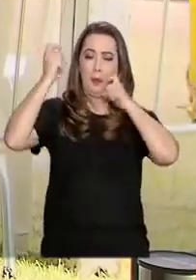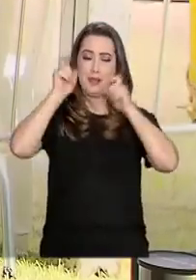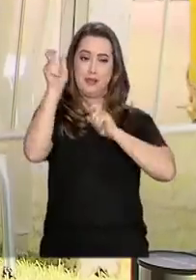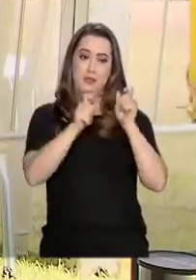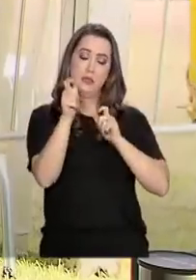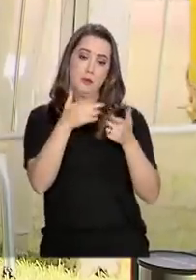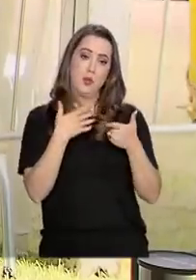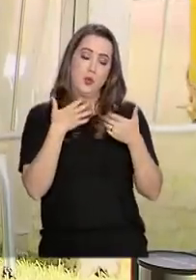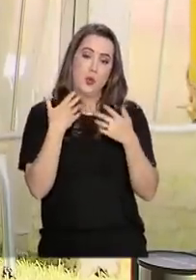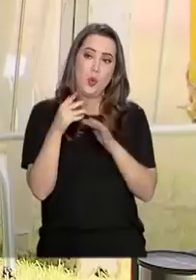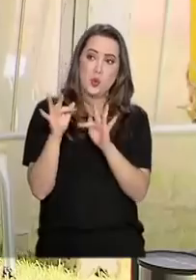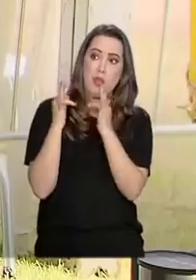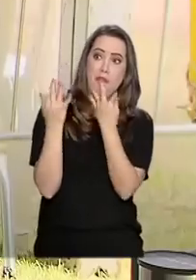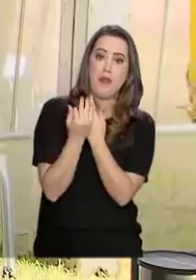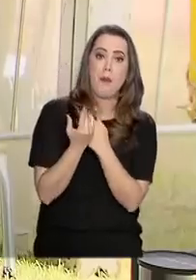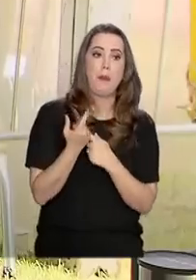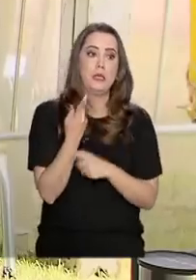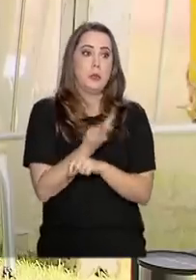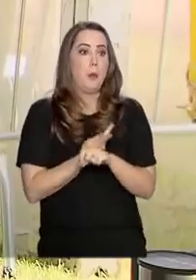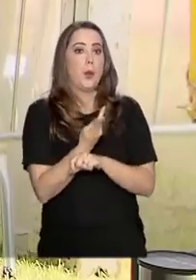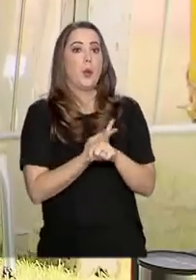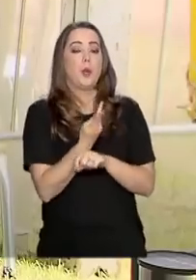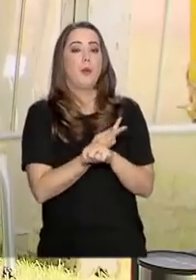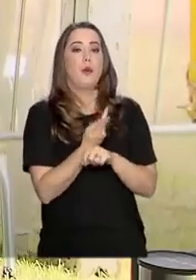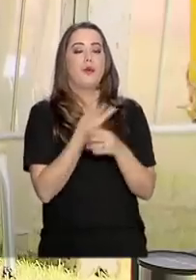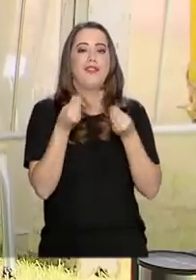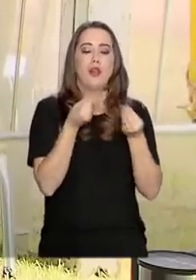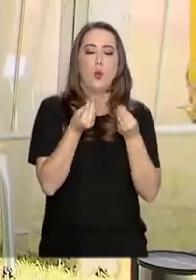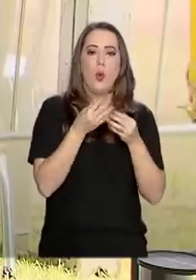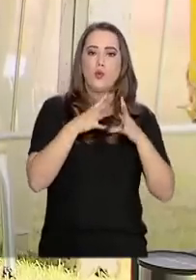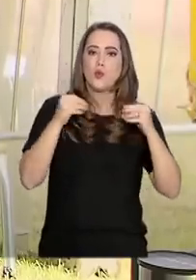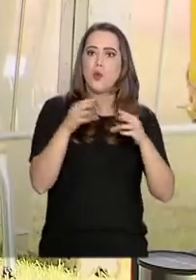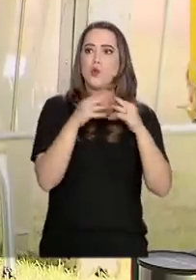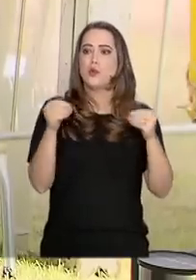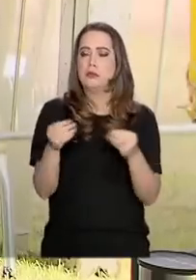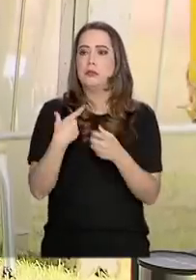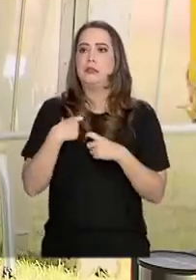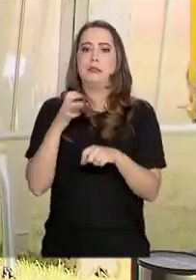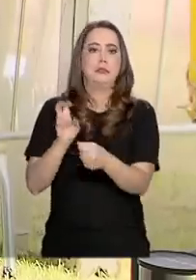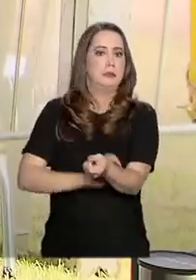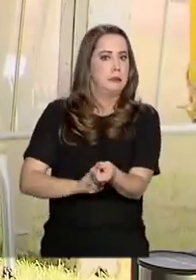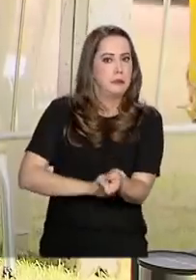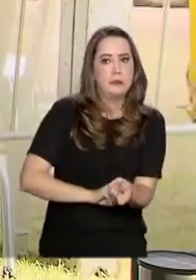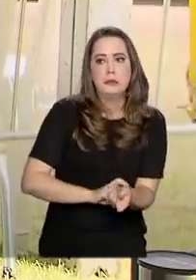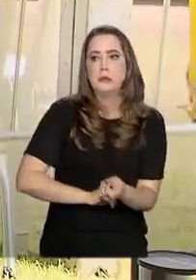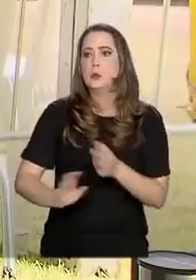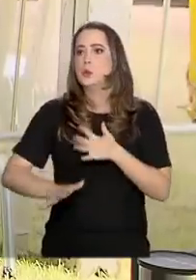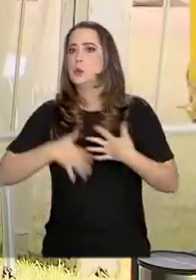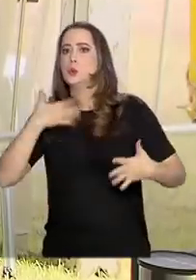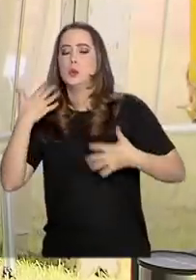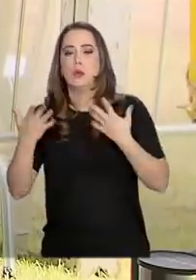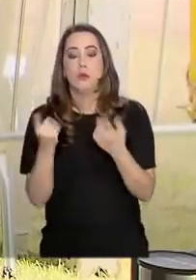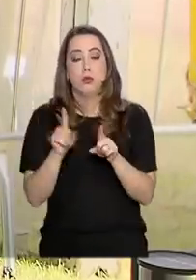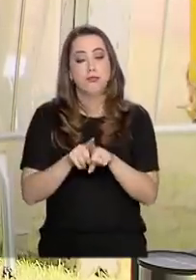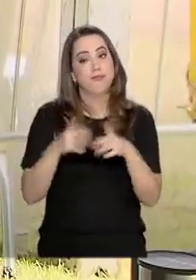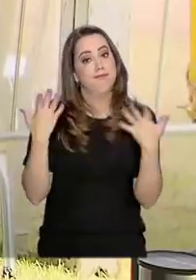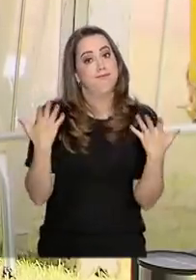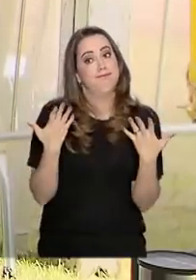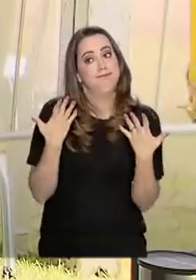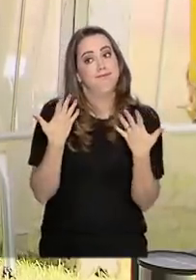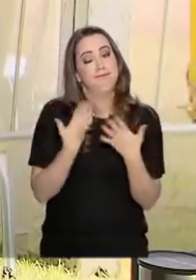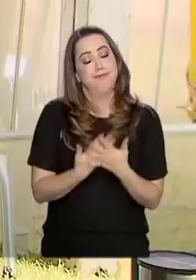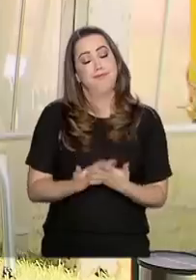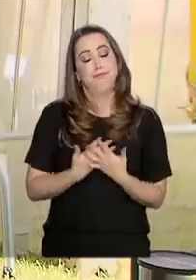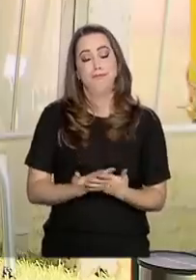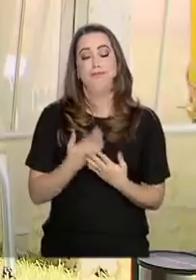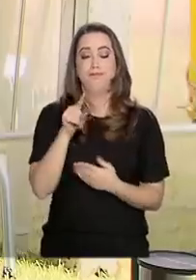local onde nós estamos buscando, querendo informações sobre os desaparecidos e numa situação muito tensa, né? Eles estão bastante exaltados, o que é compreensível,